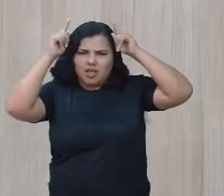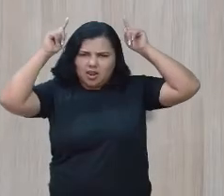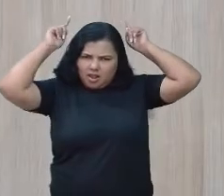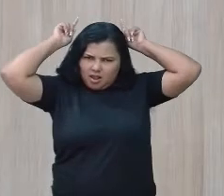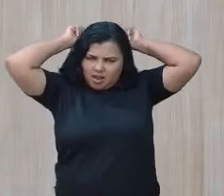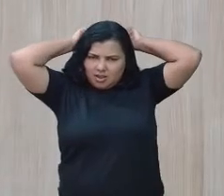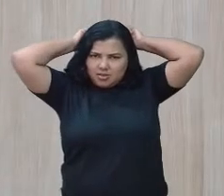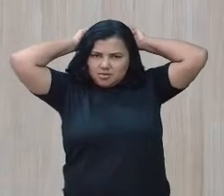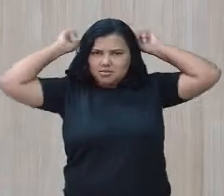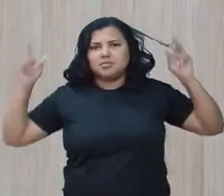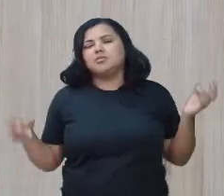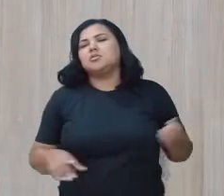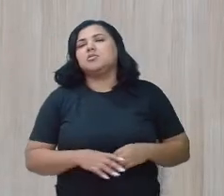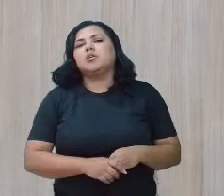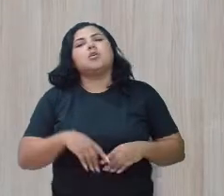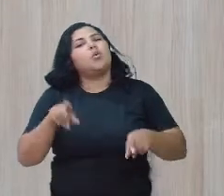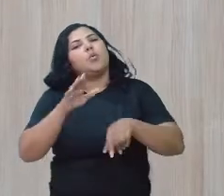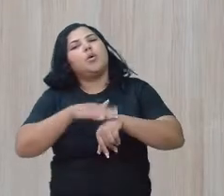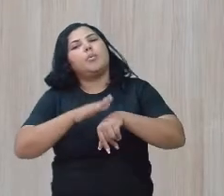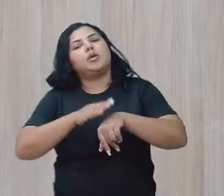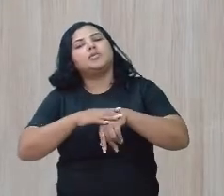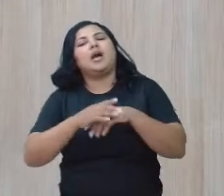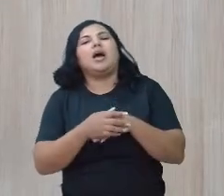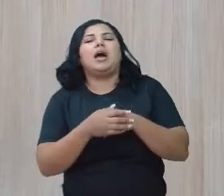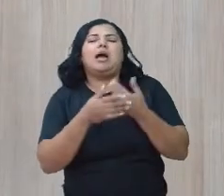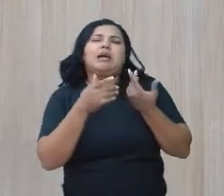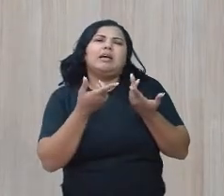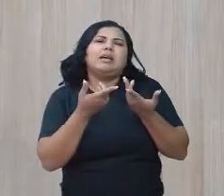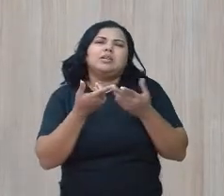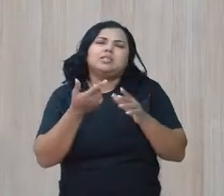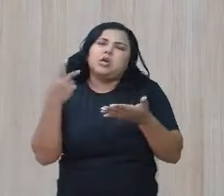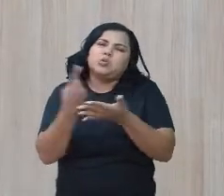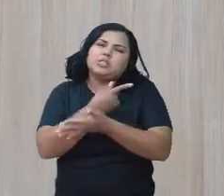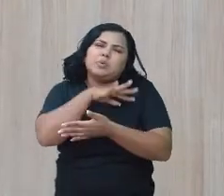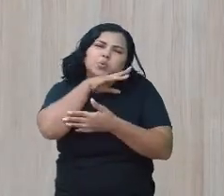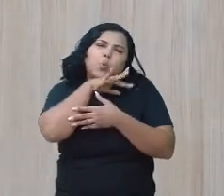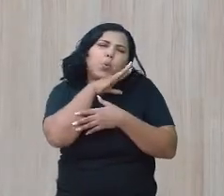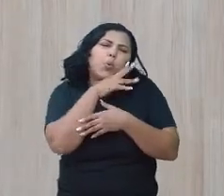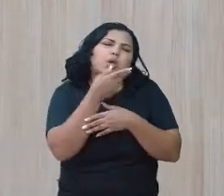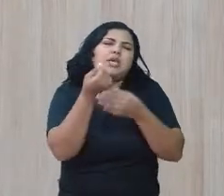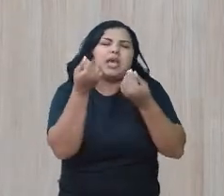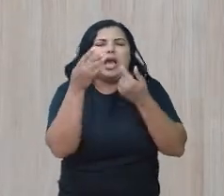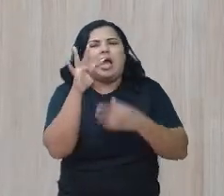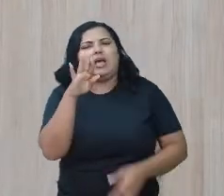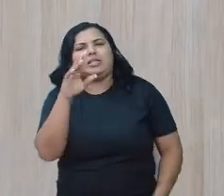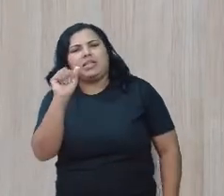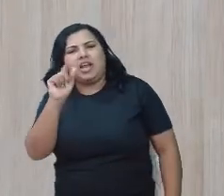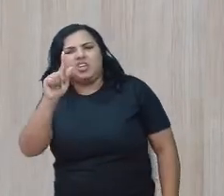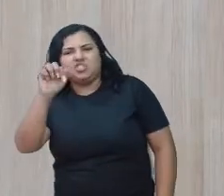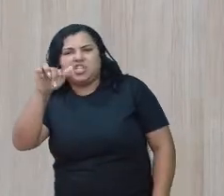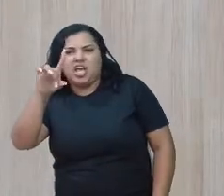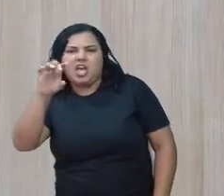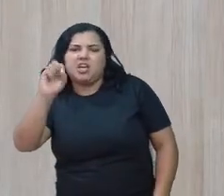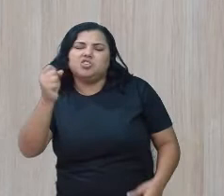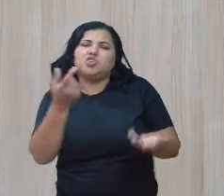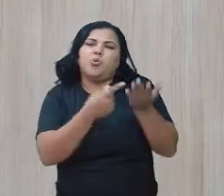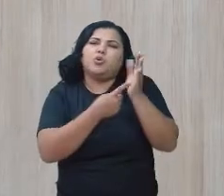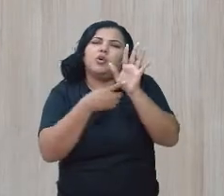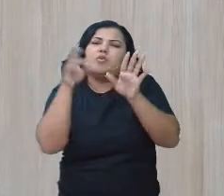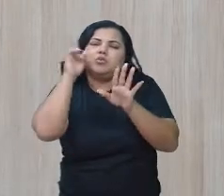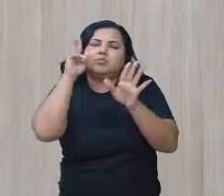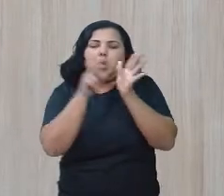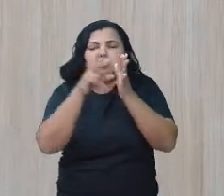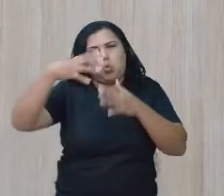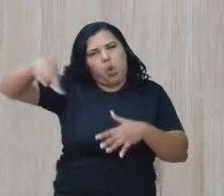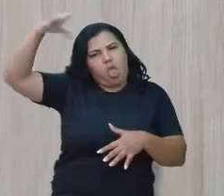na Grécia, enquanto a tragédia contava a história dos reis, né, dos deuses, dos heróis gregos, a